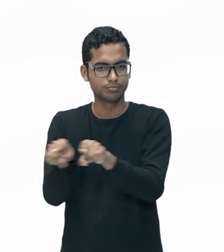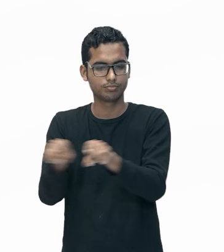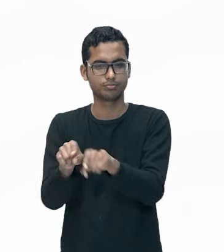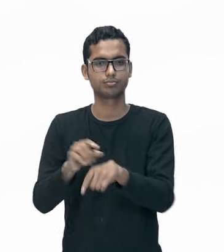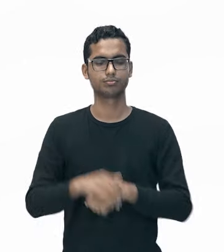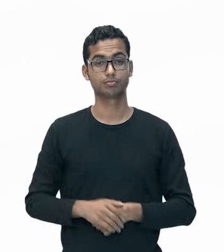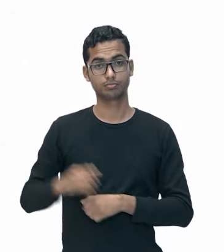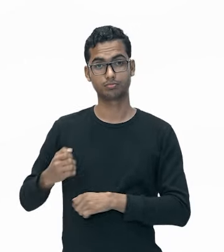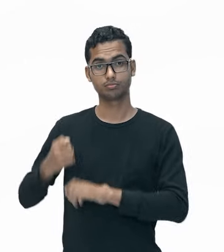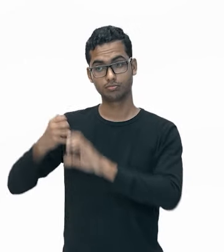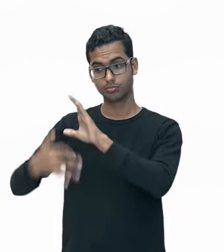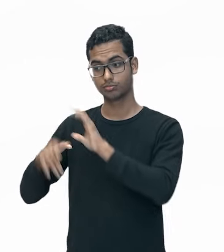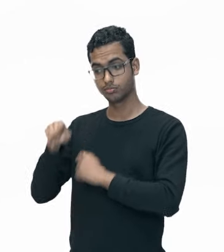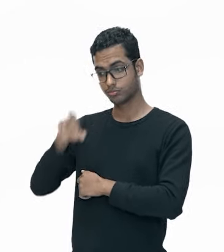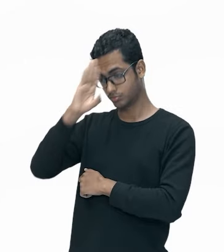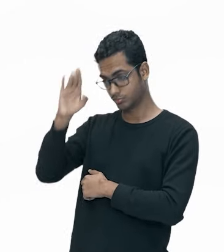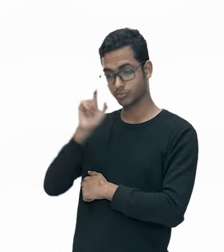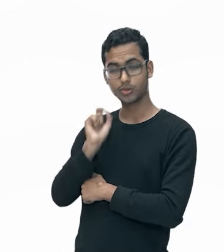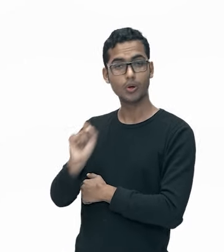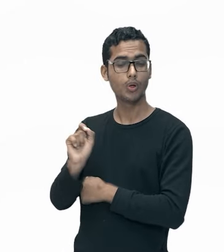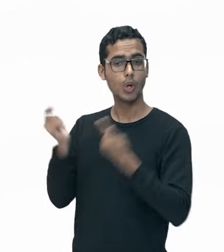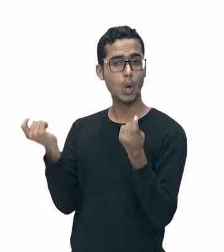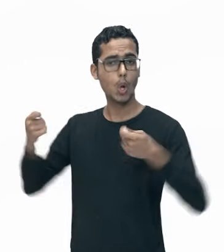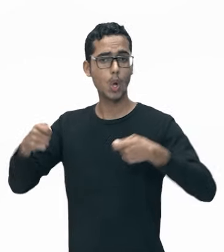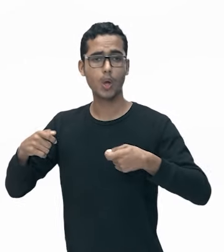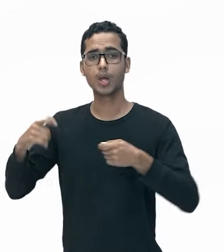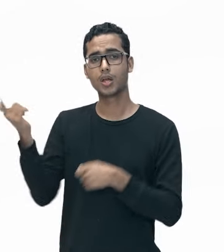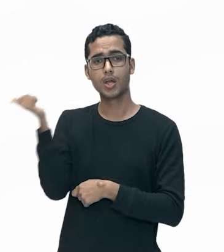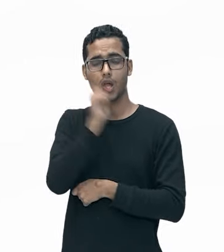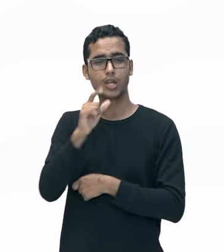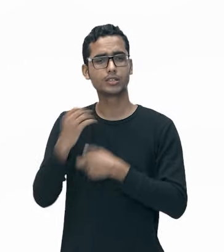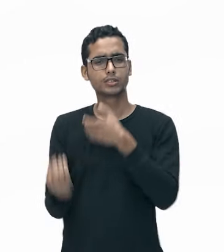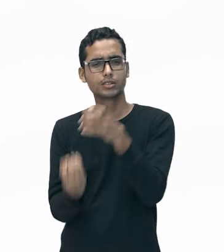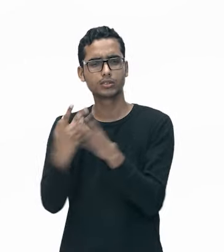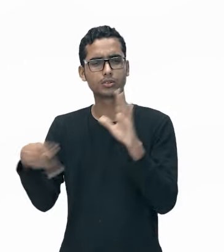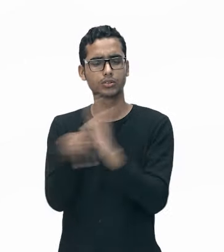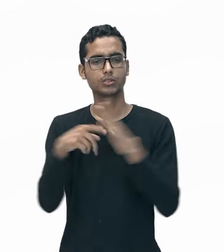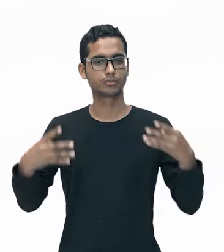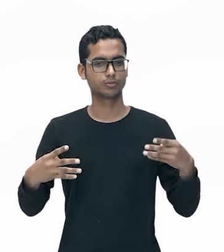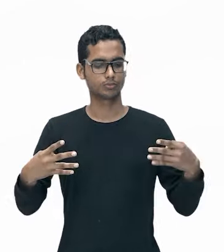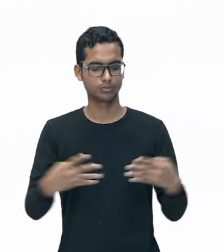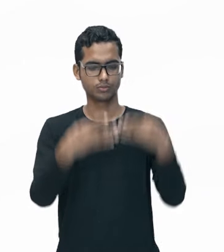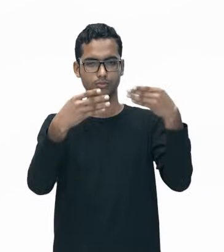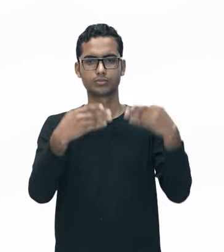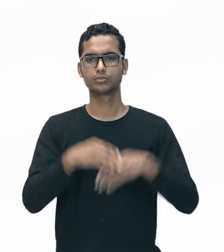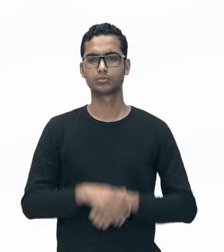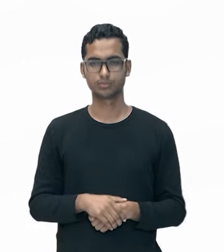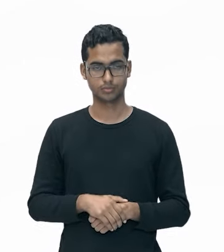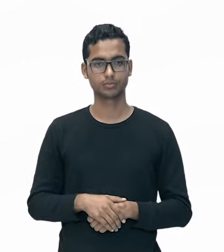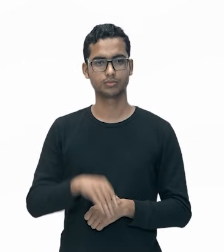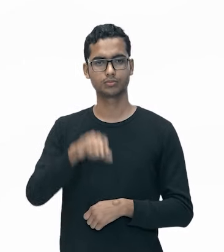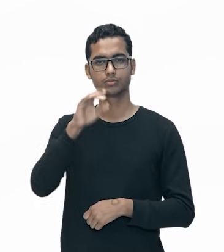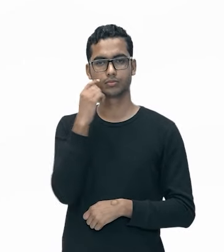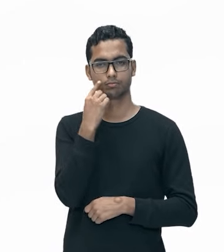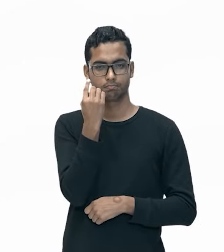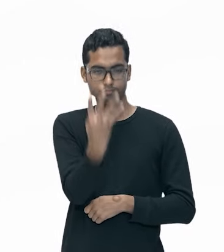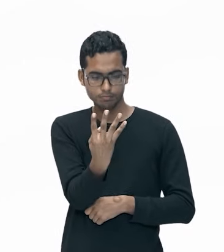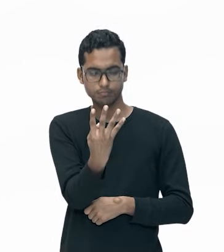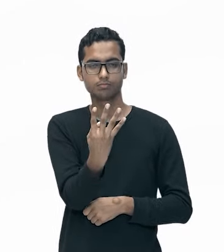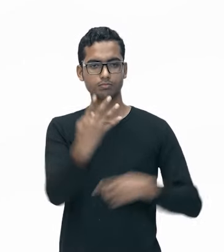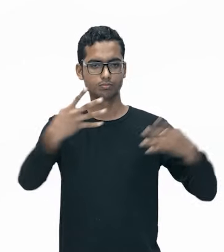características é justamente a capacidade de formar quatro ligações de fazer quatro ligações